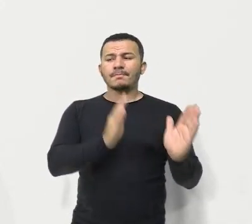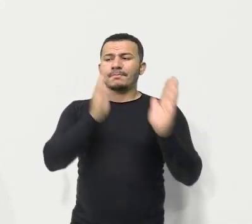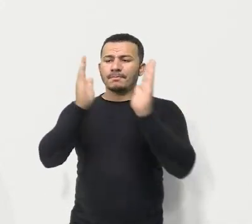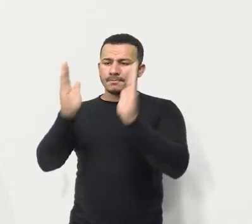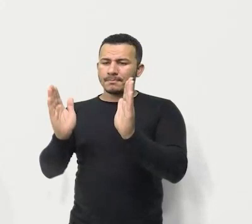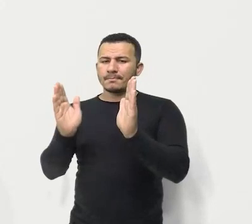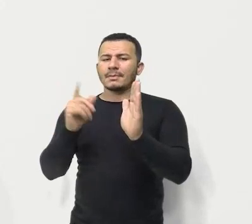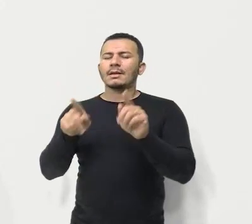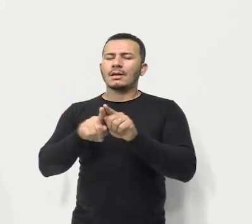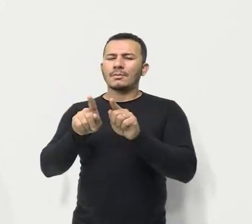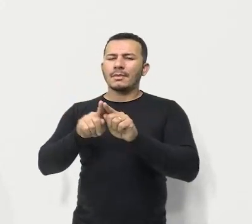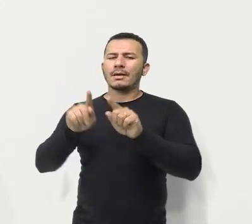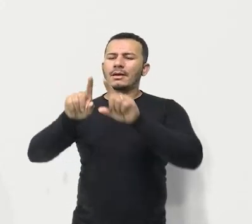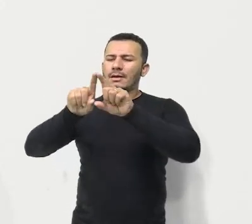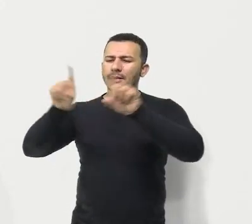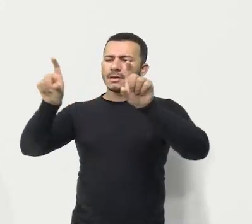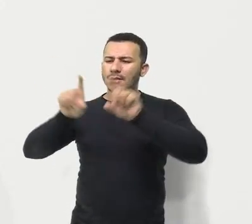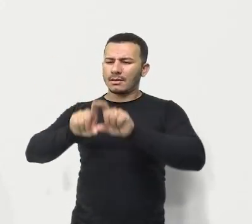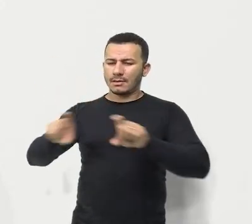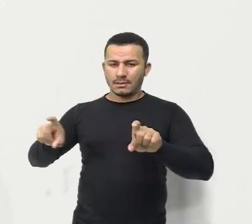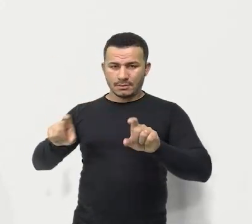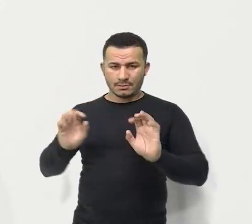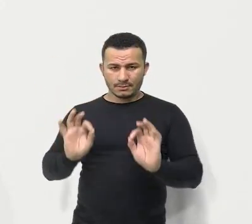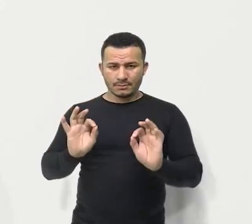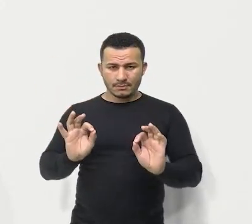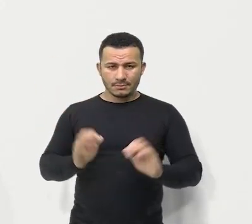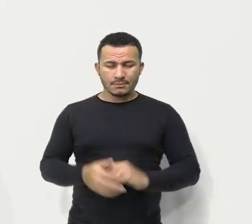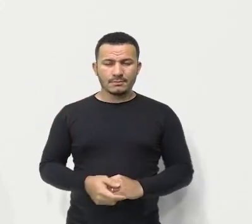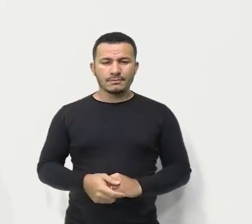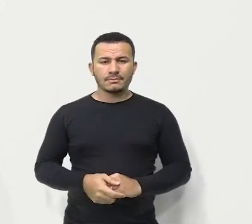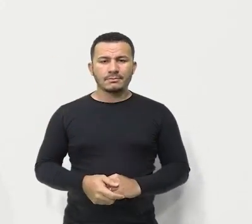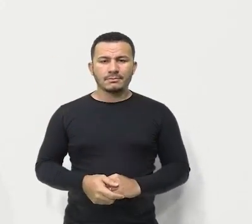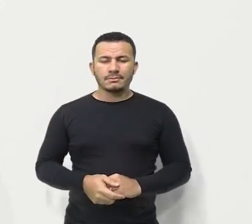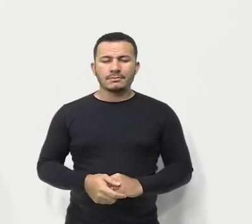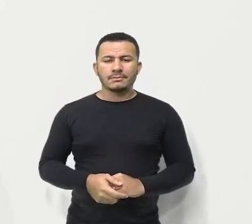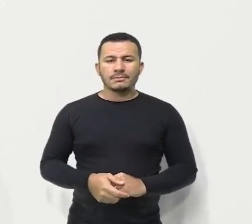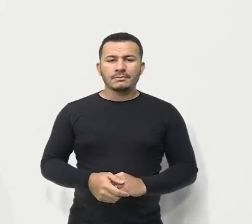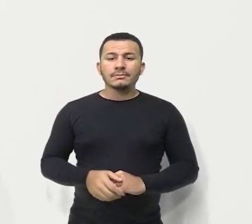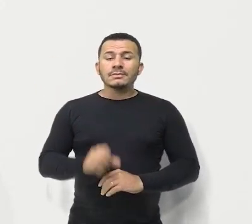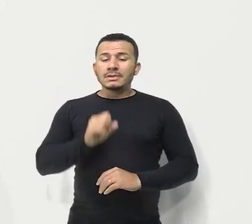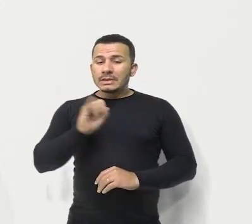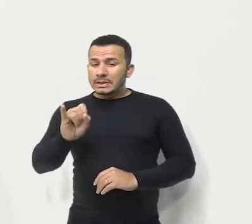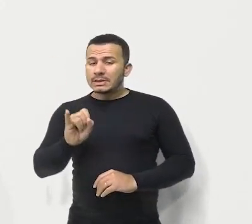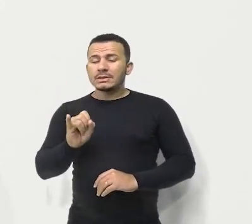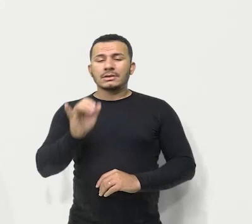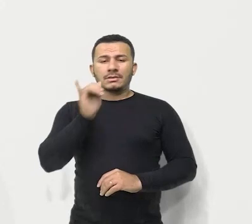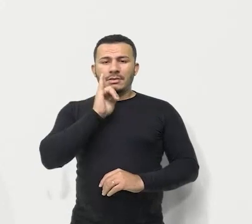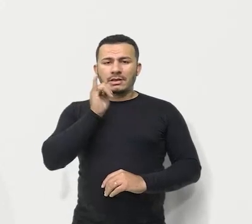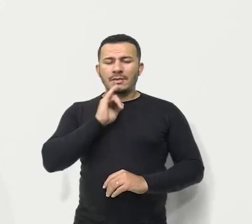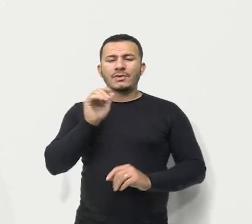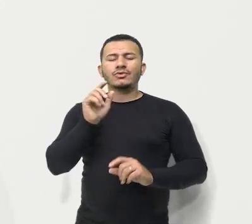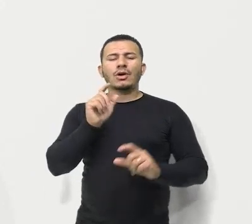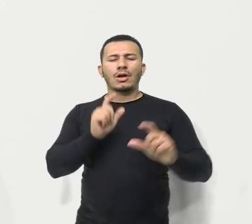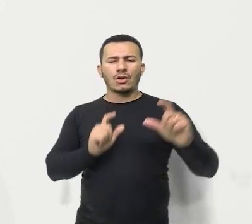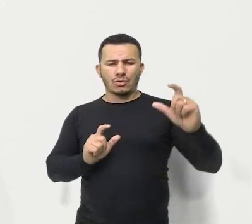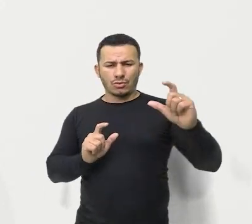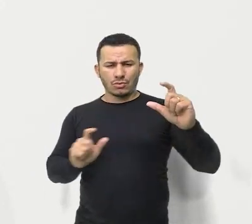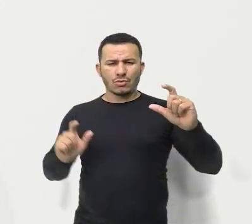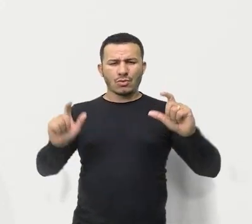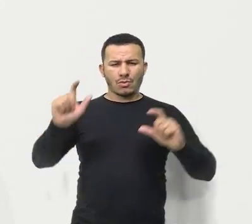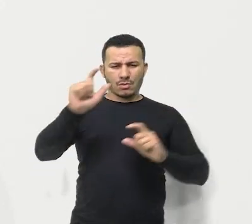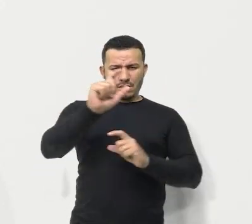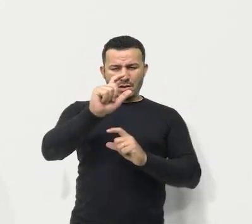das palavras do texto escrito do outro lado do texto, correto? Se a gente for interpretar verticalmente, ou